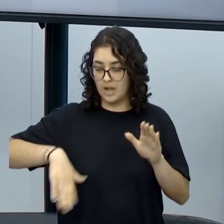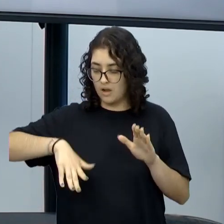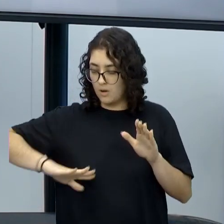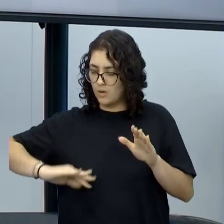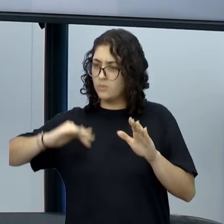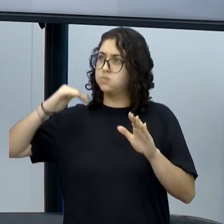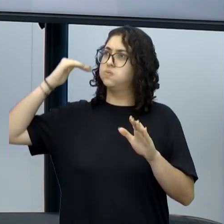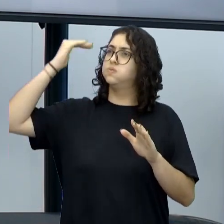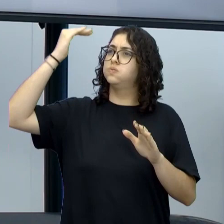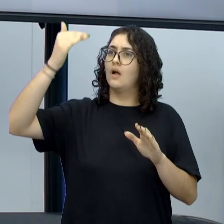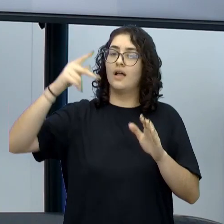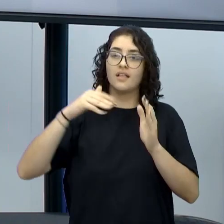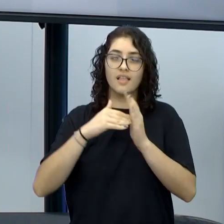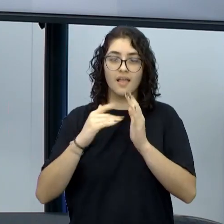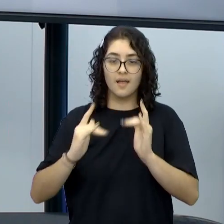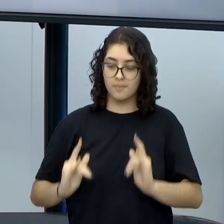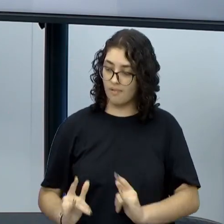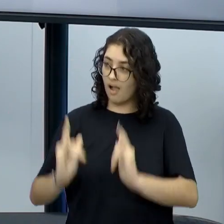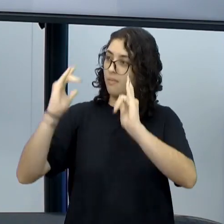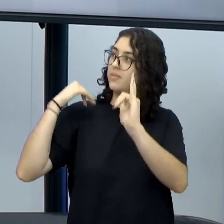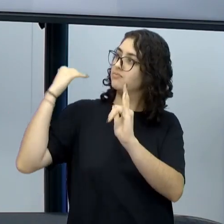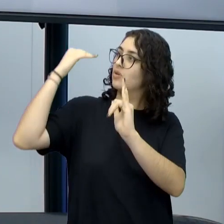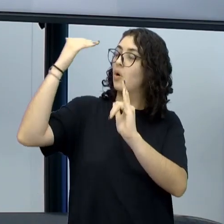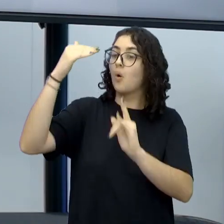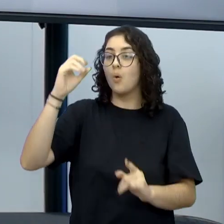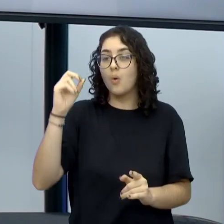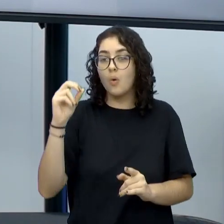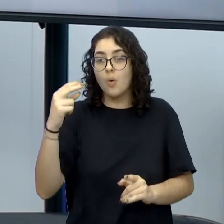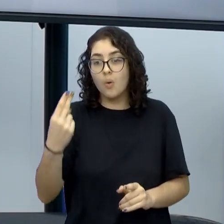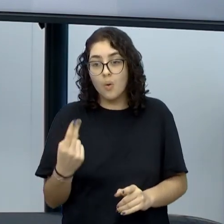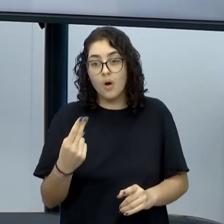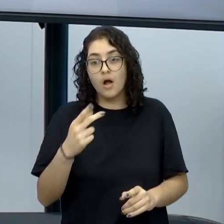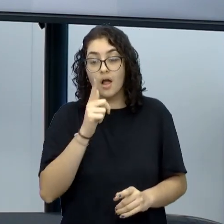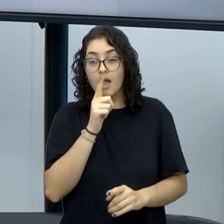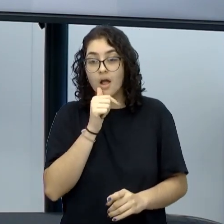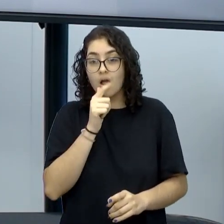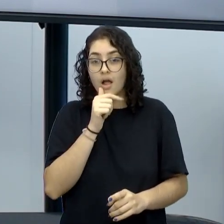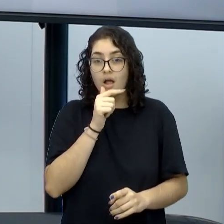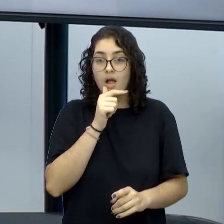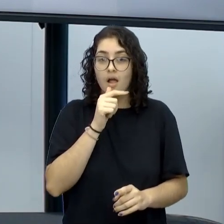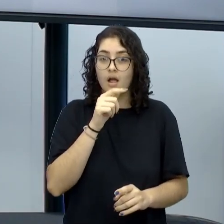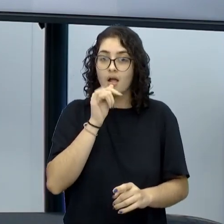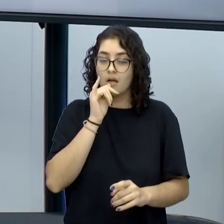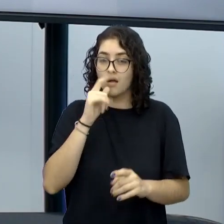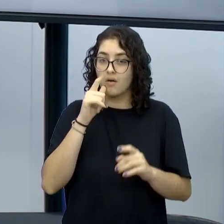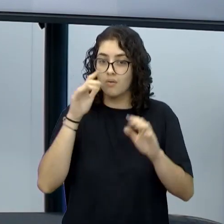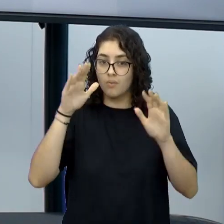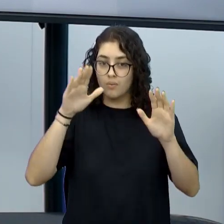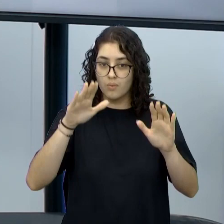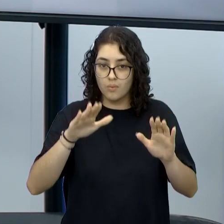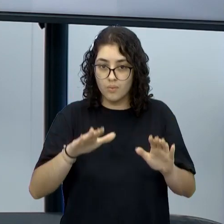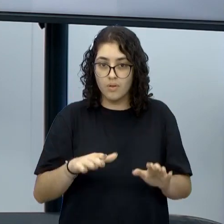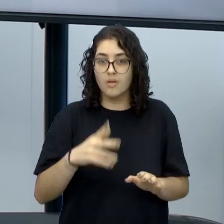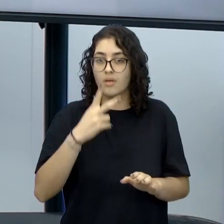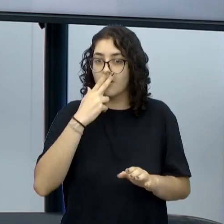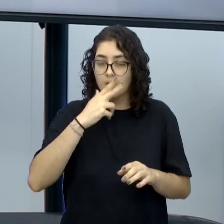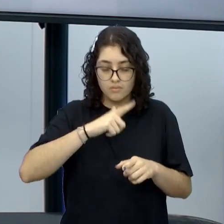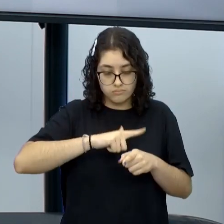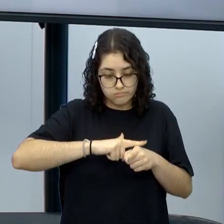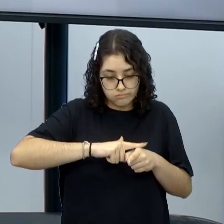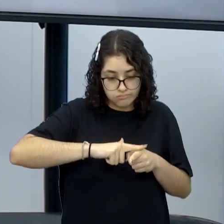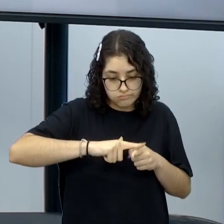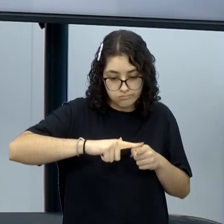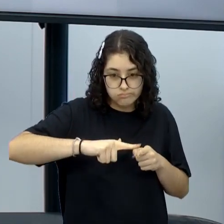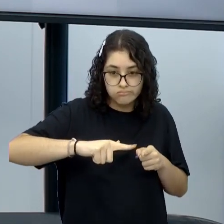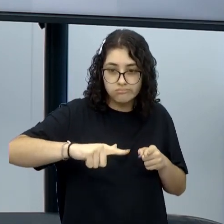chegar no seu apartamento no Guarujá, ou você pode fazer com que essa água, a maré, desça e fique ali quilômetros de faixa